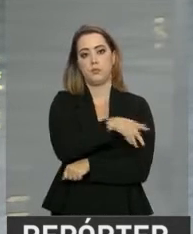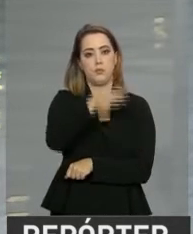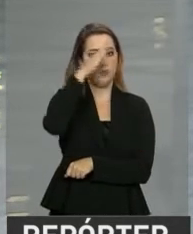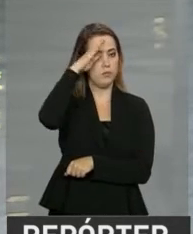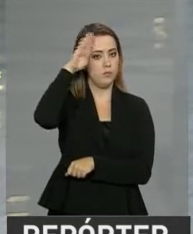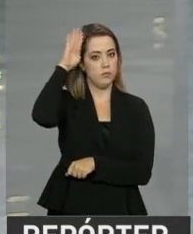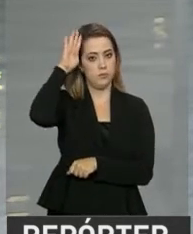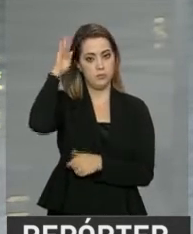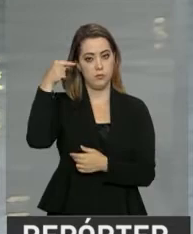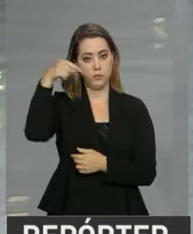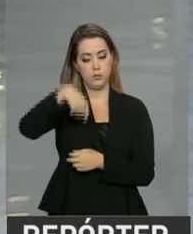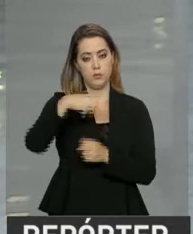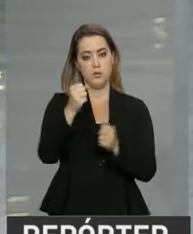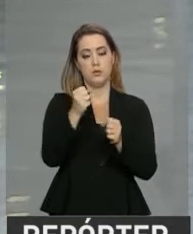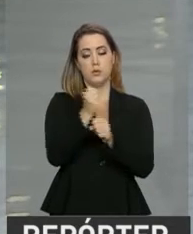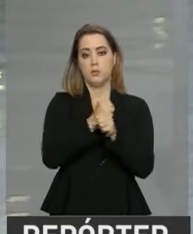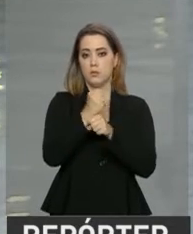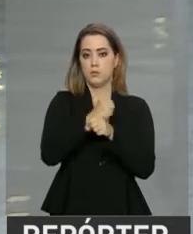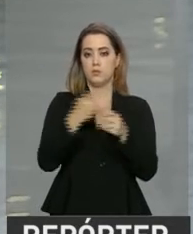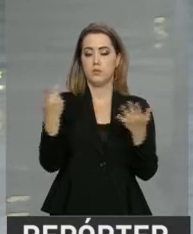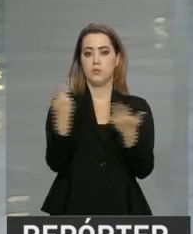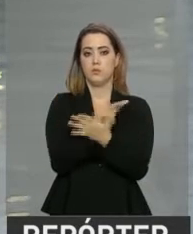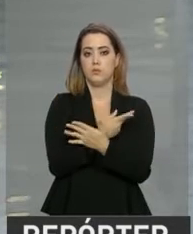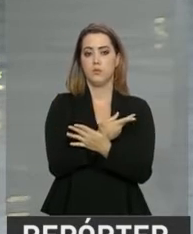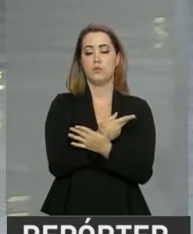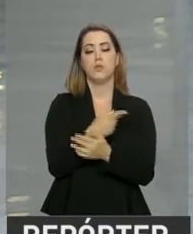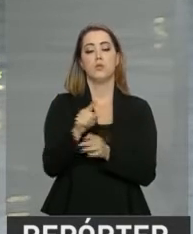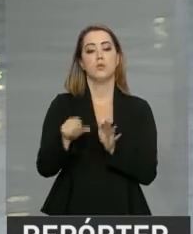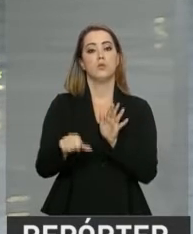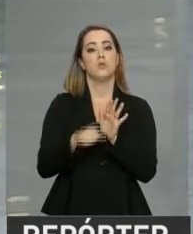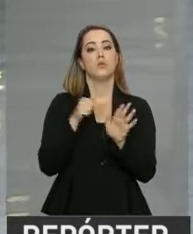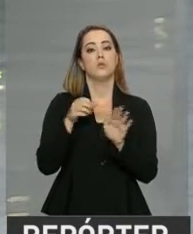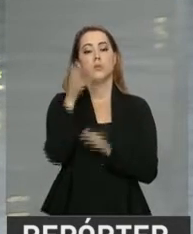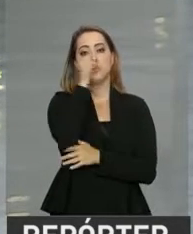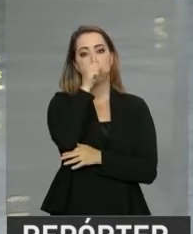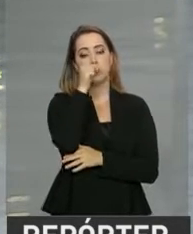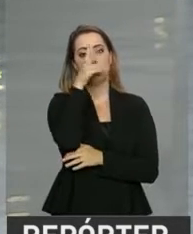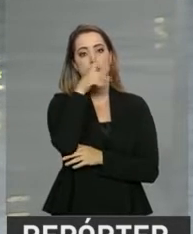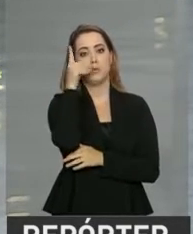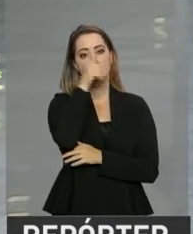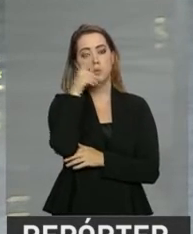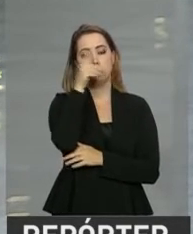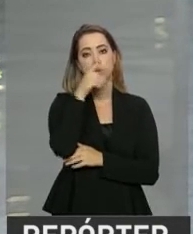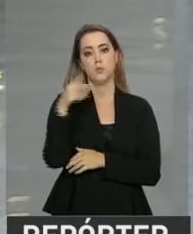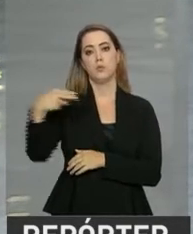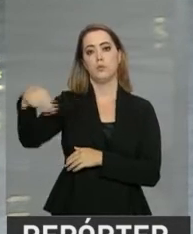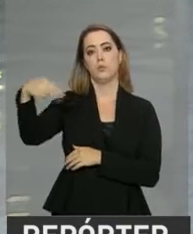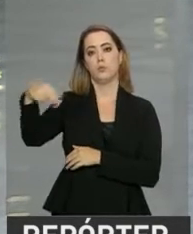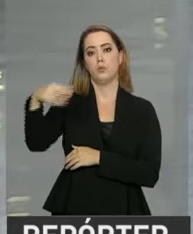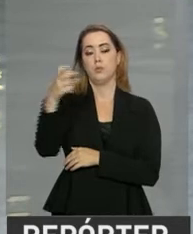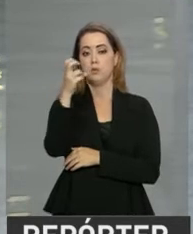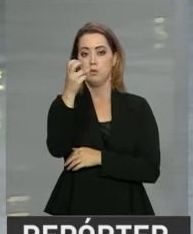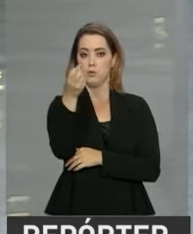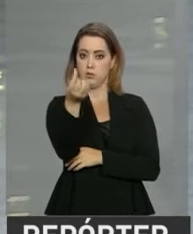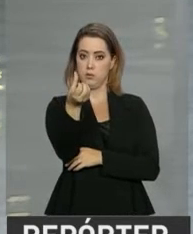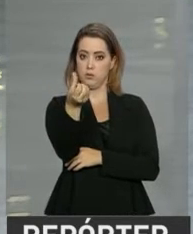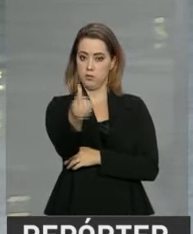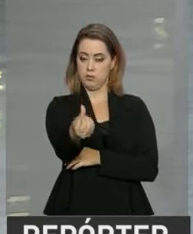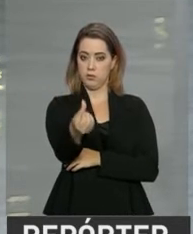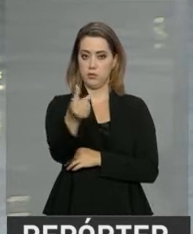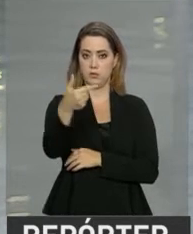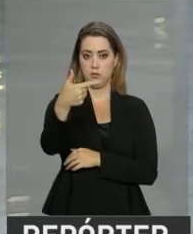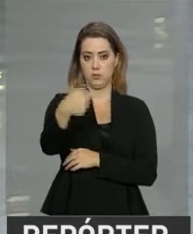ano, ele vai ocorrer no primeiro fim de semana de novembro, 6 e 7 de novembro. São dois dias de prova.